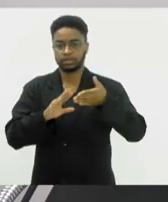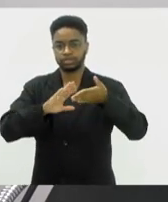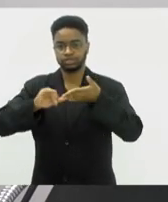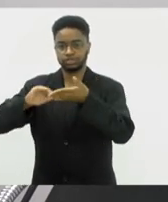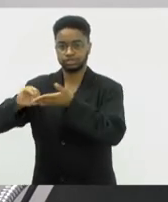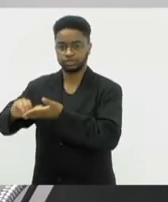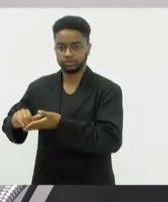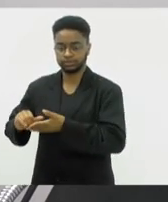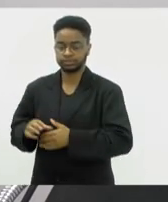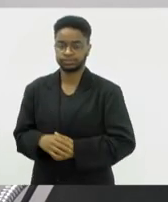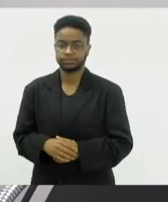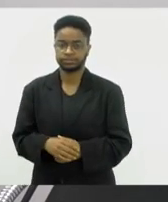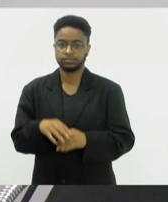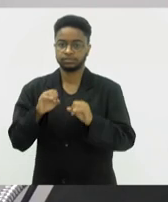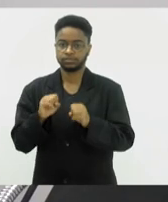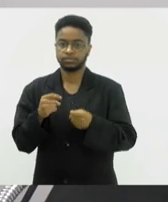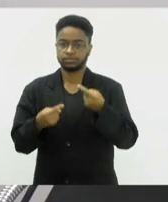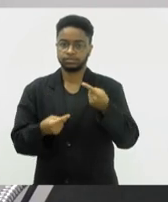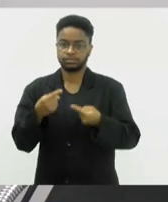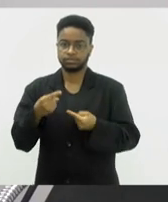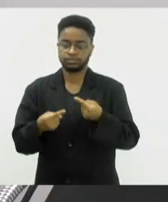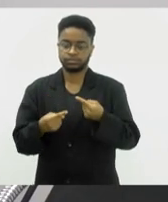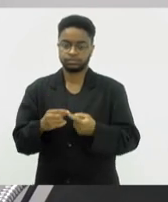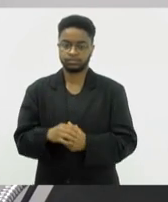supressivas. Em discussão.